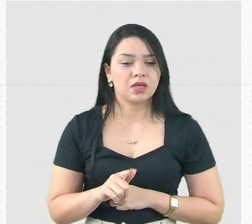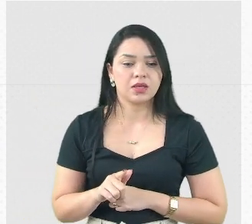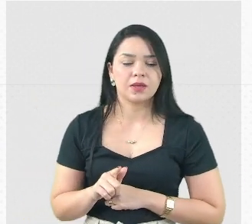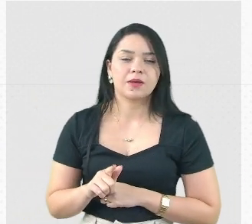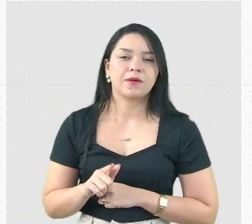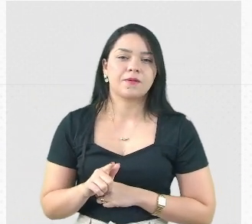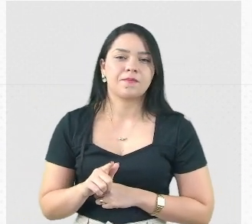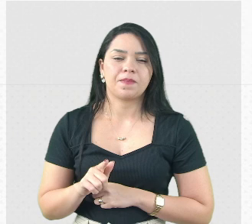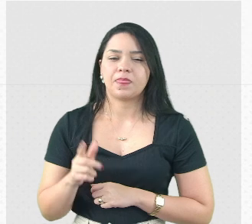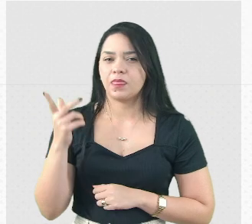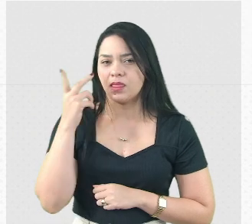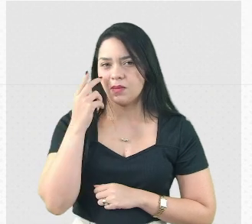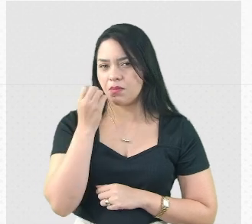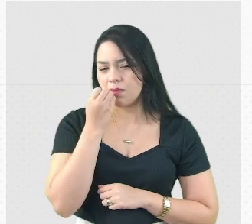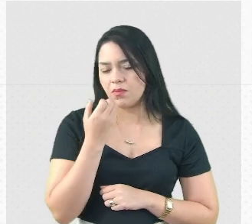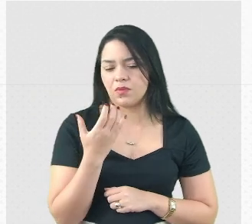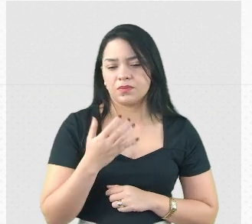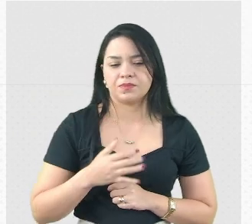bem tranquila.